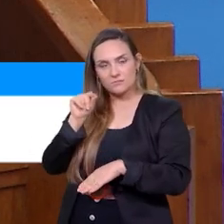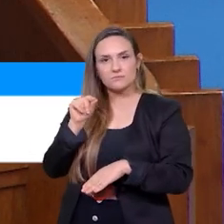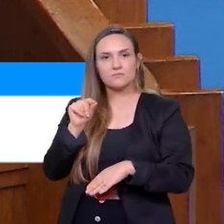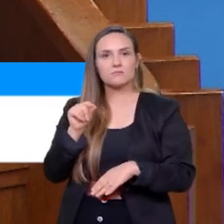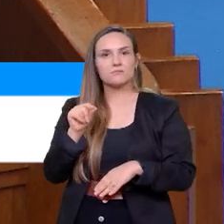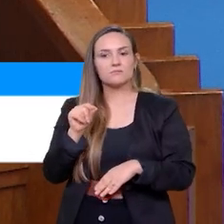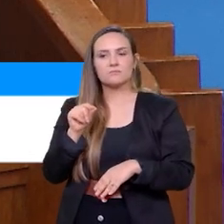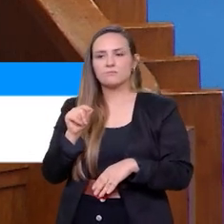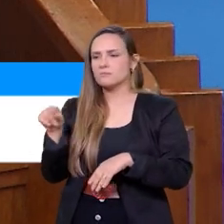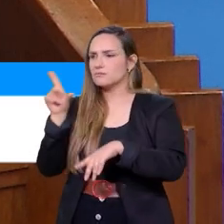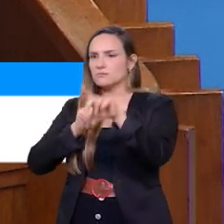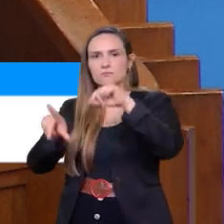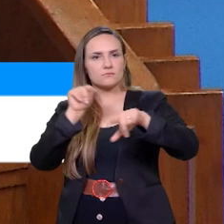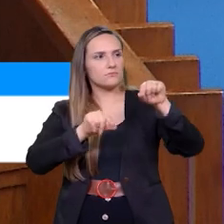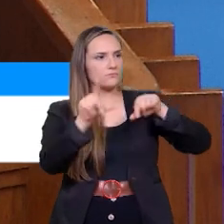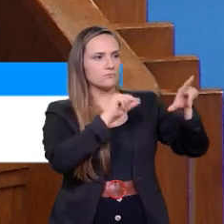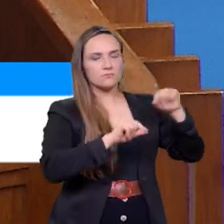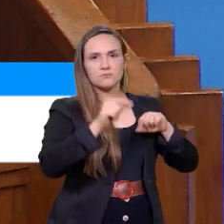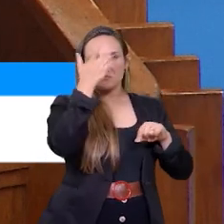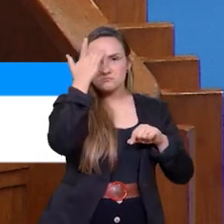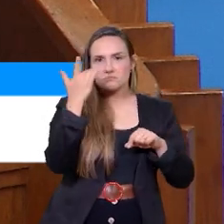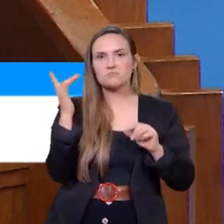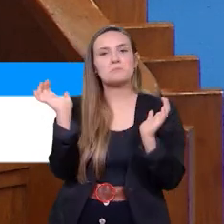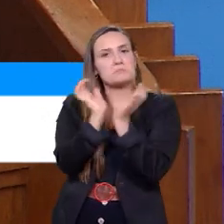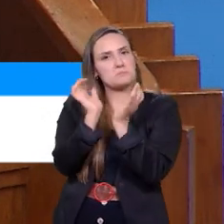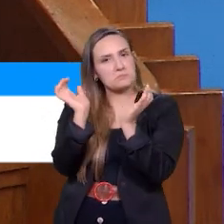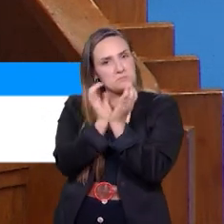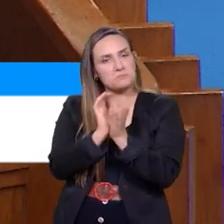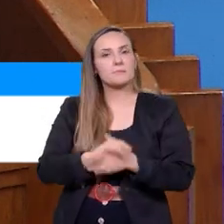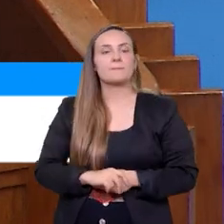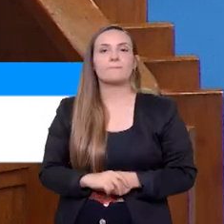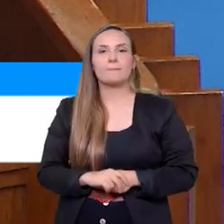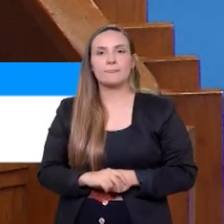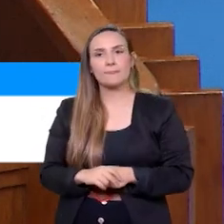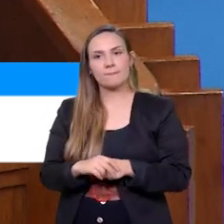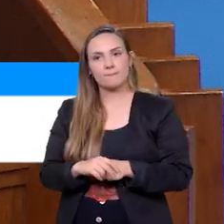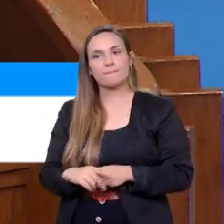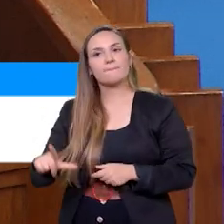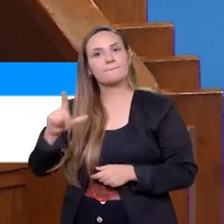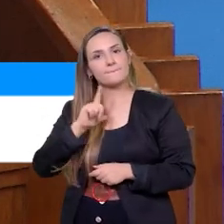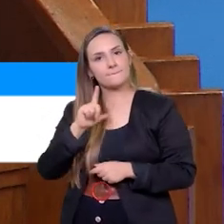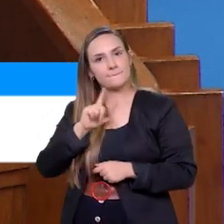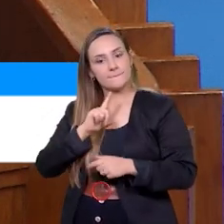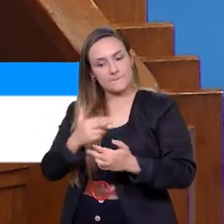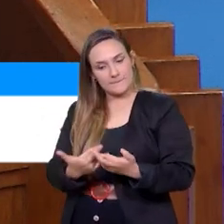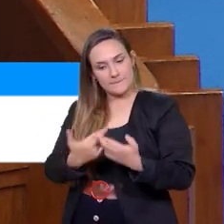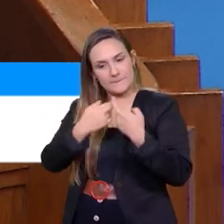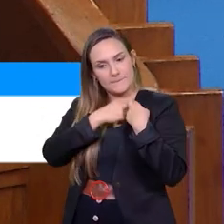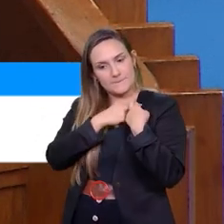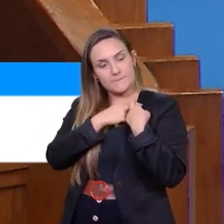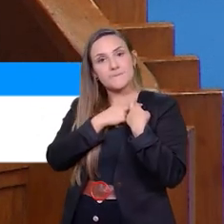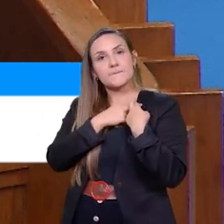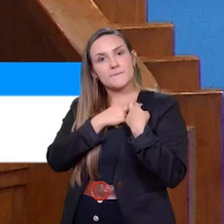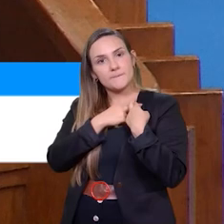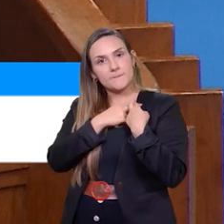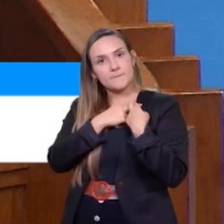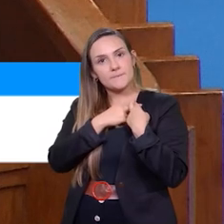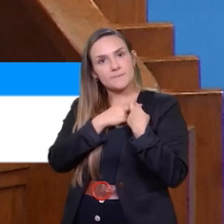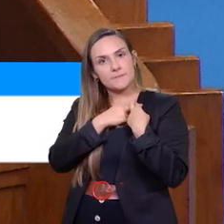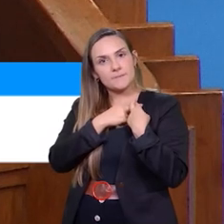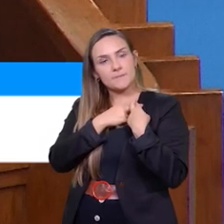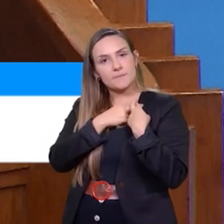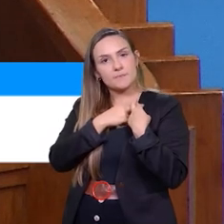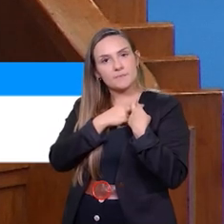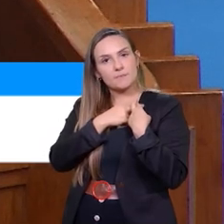transição ao nomear as pessoas que fazem parte dessa equipe de transição